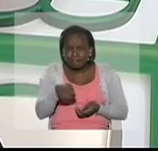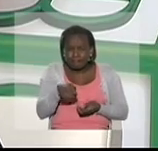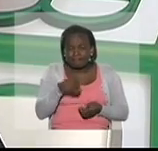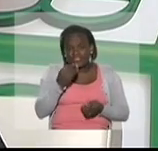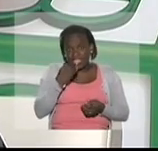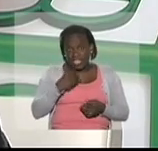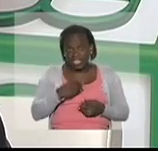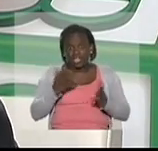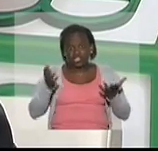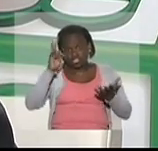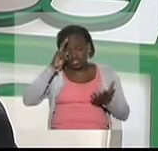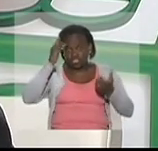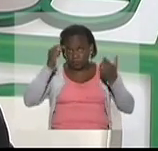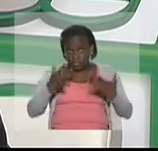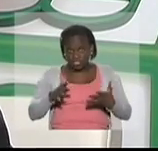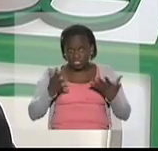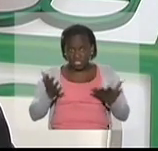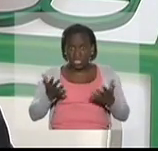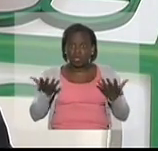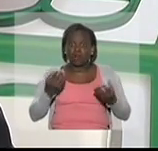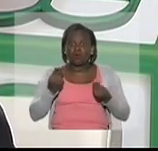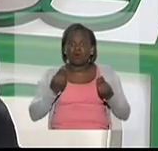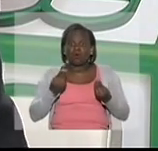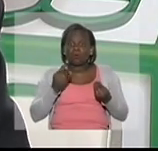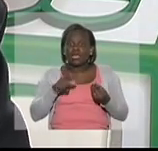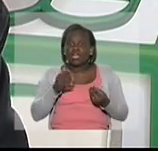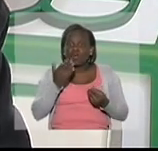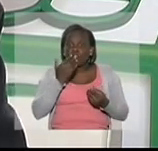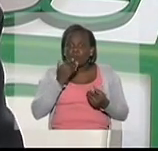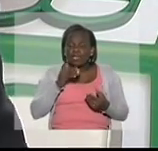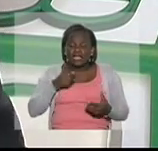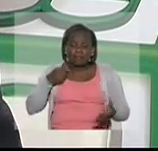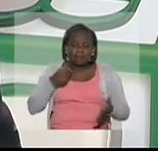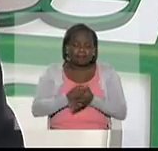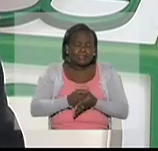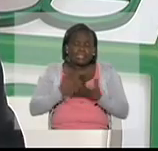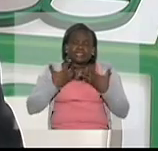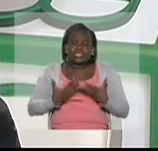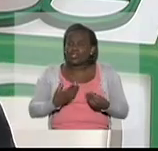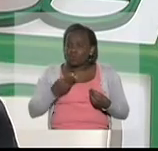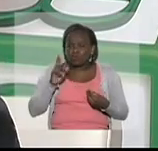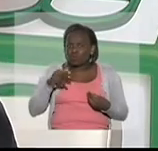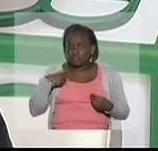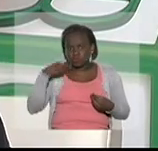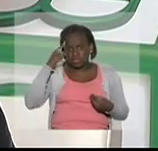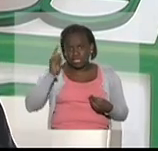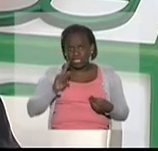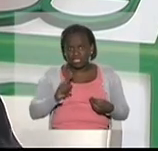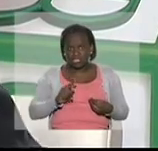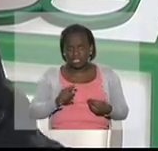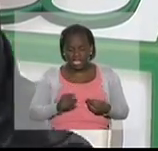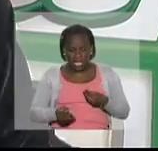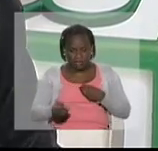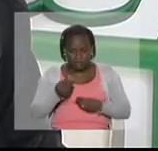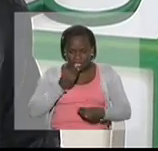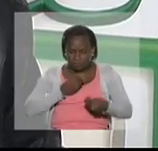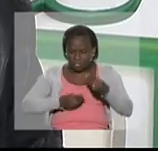aguenta. Agora eu já contei a história, eu quero saber como é que é comer até cansar, que ela nunca na vida